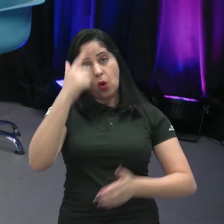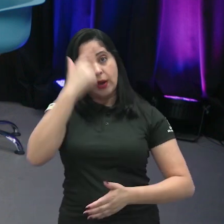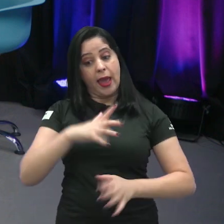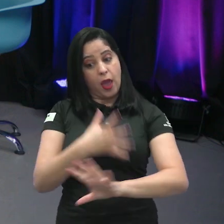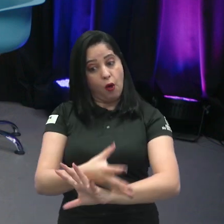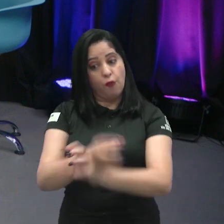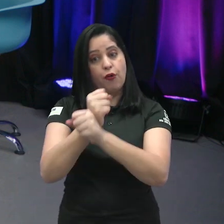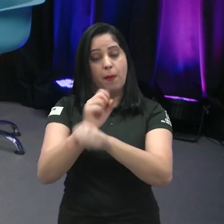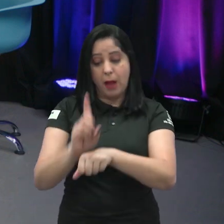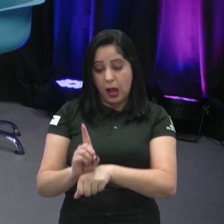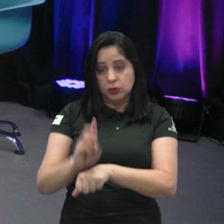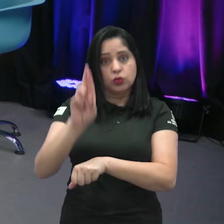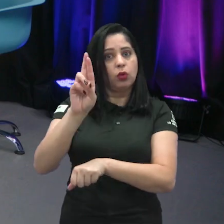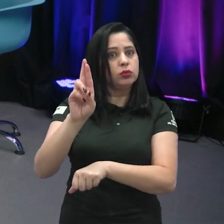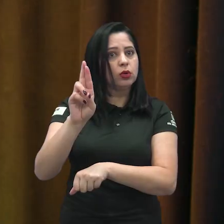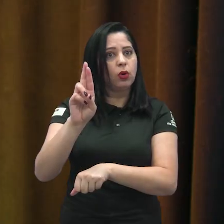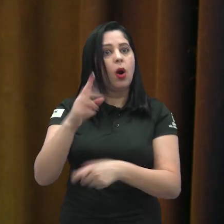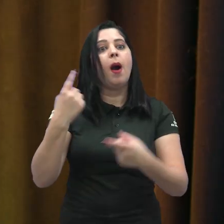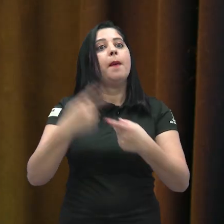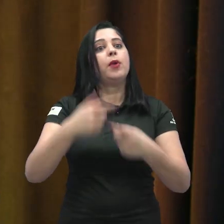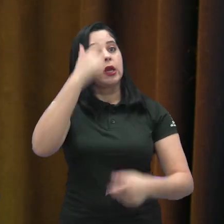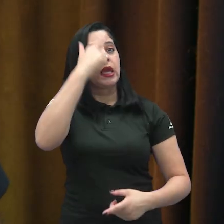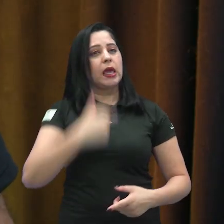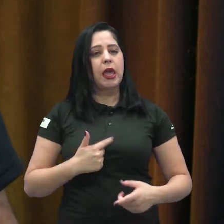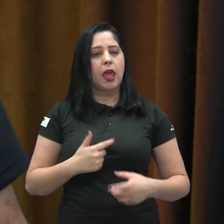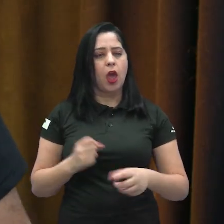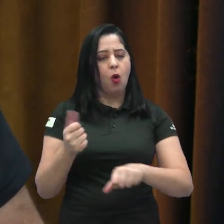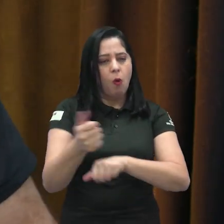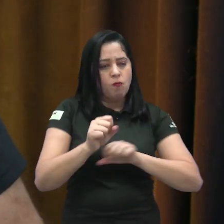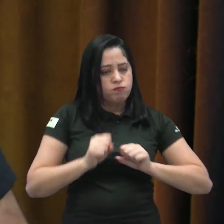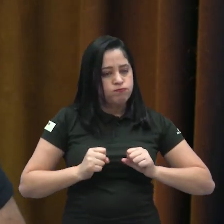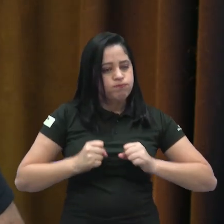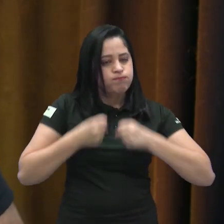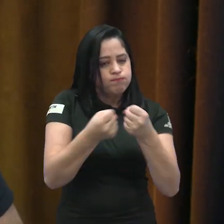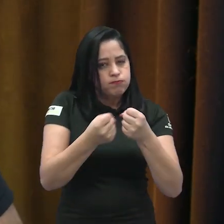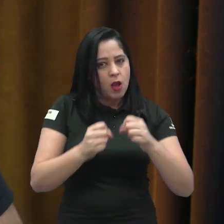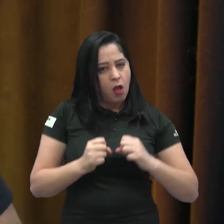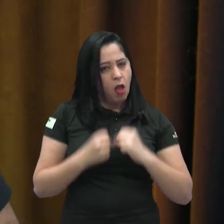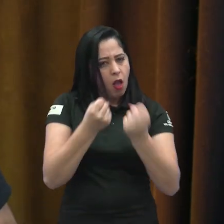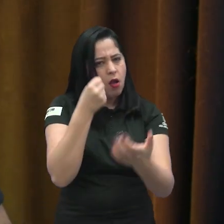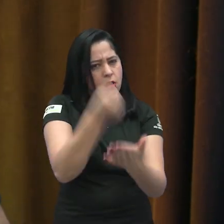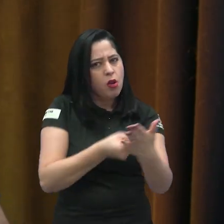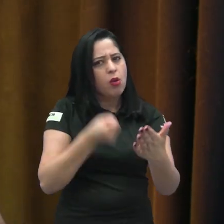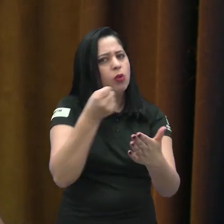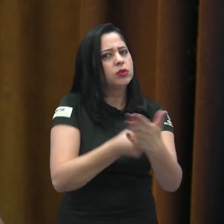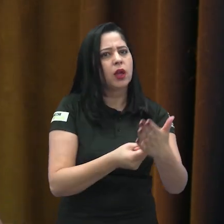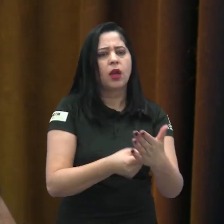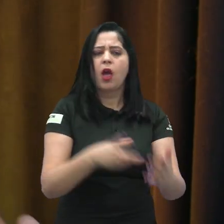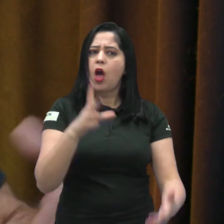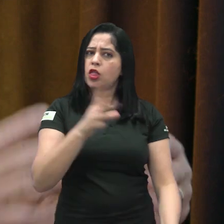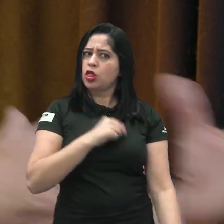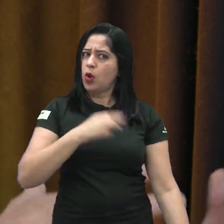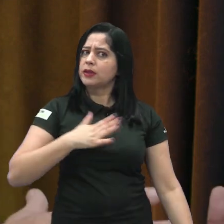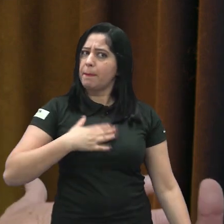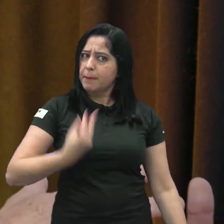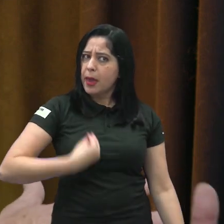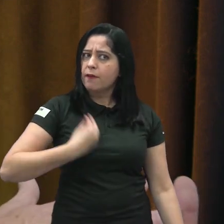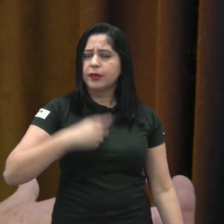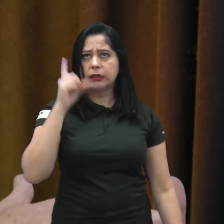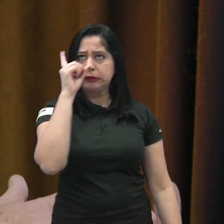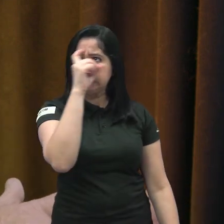um doutorado. Então isso foi porque eu busquei. E se você busca, eu passei por